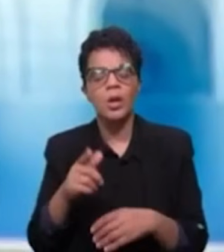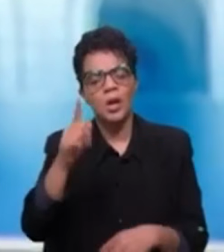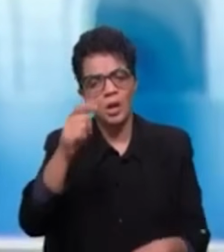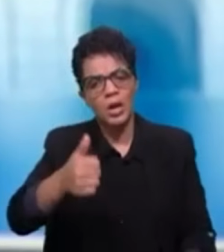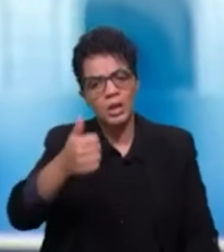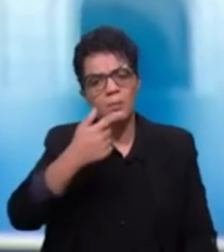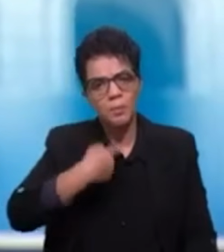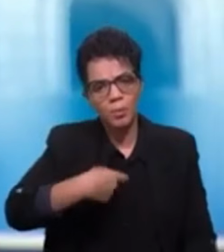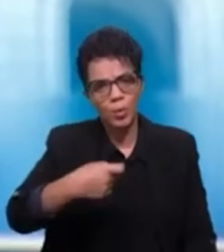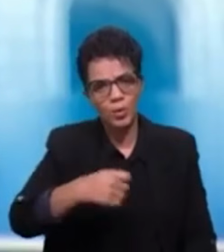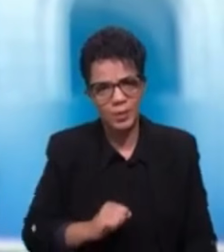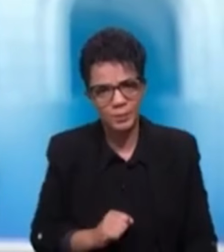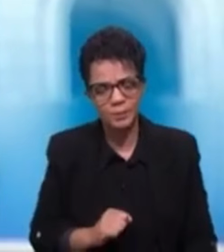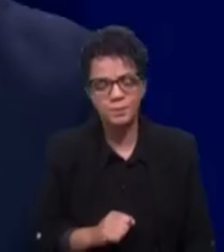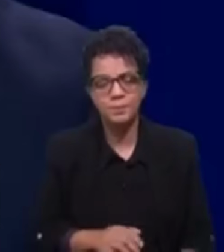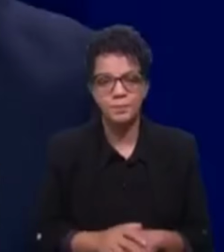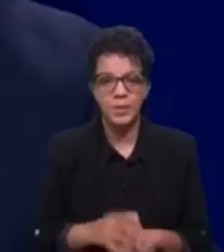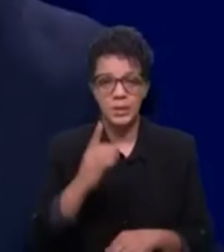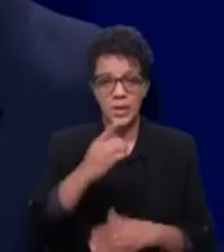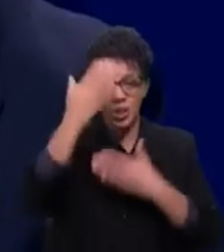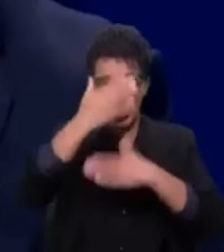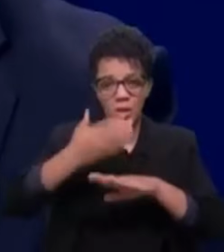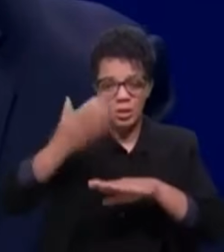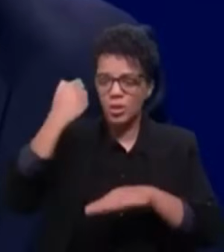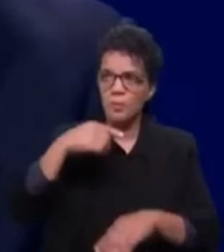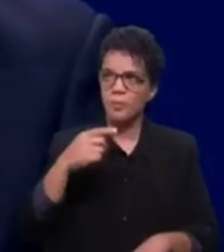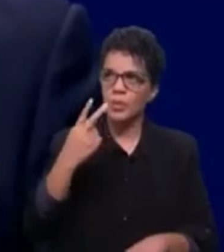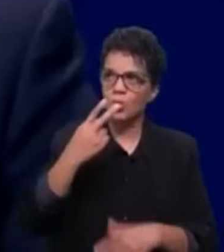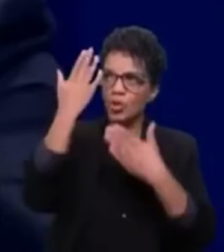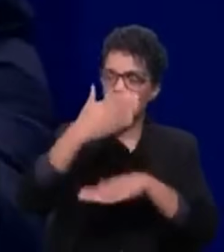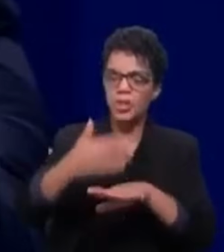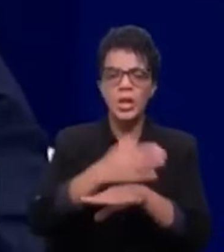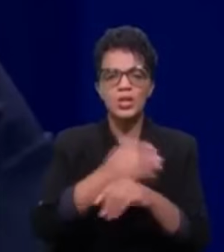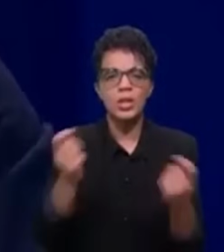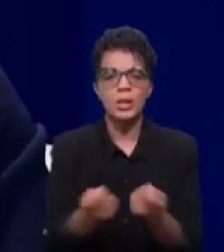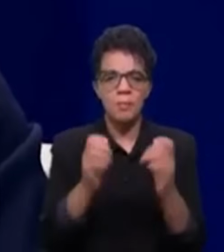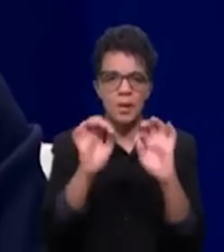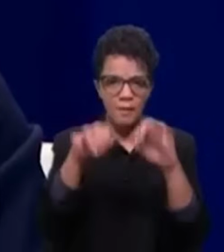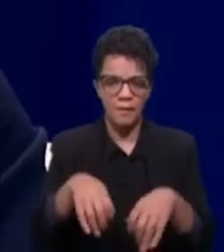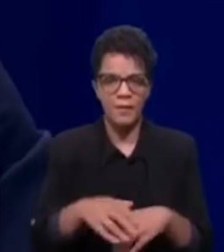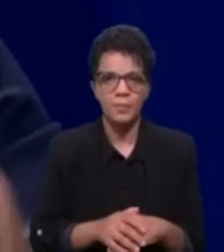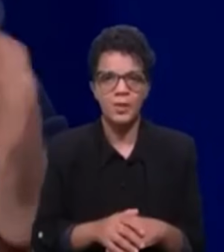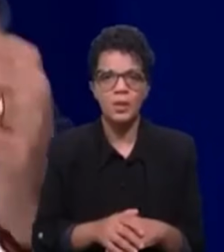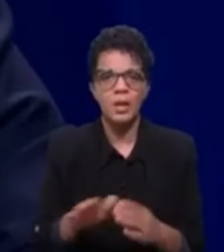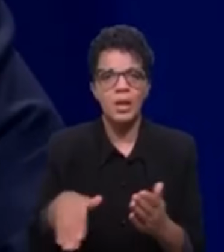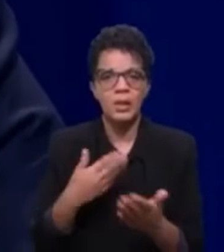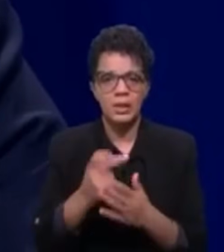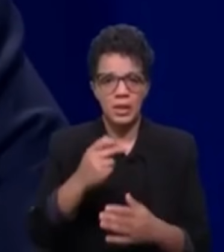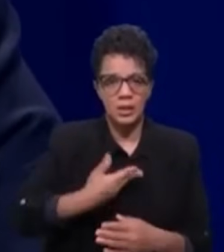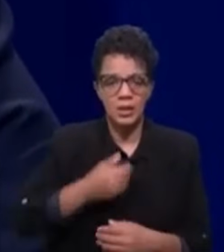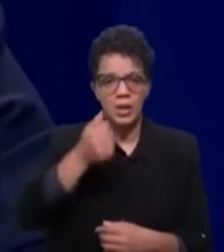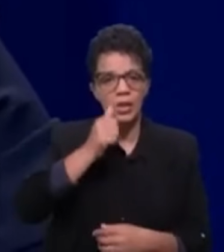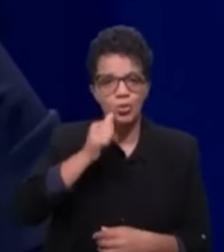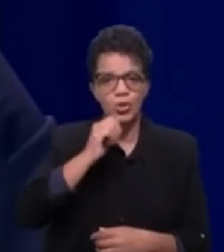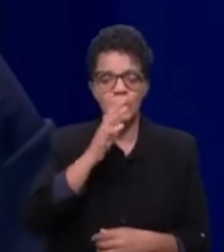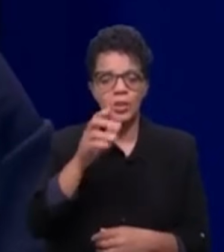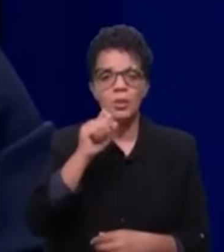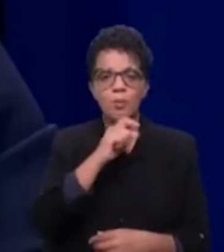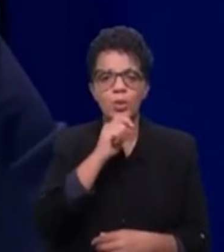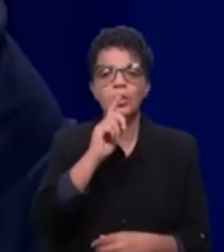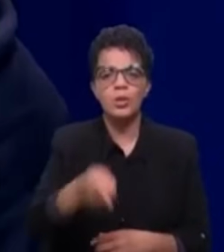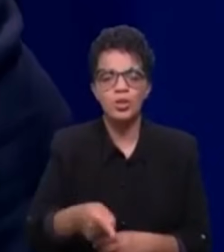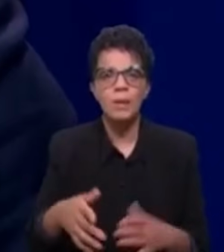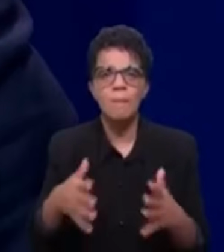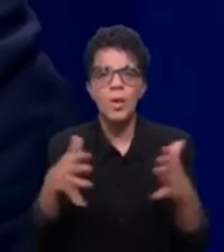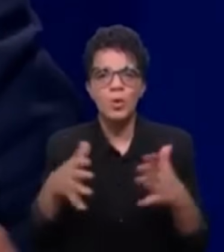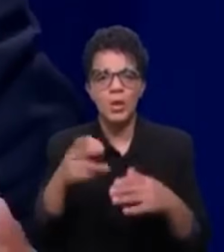essa pergunta H se dias atrás não dois dias antes de fechar a campanha o candidato da sores disse a única hipótese que temos é darem